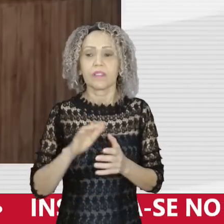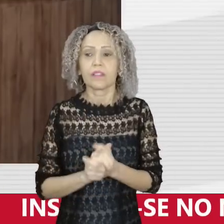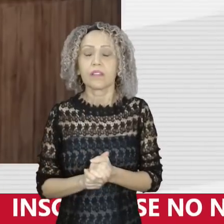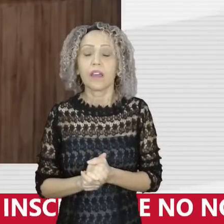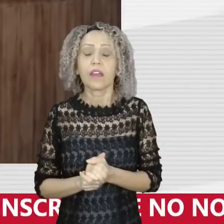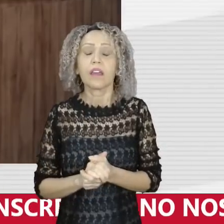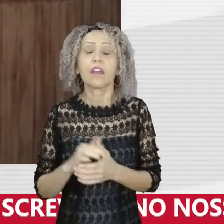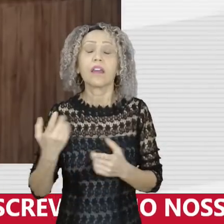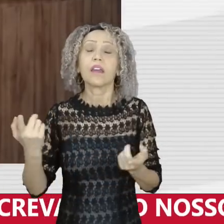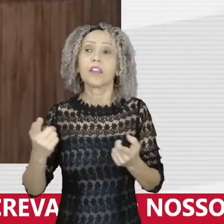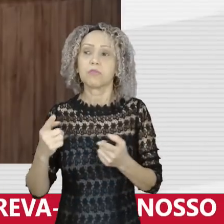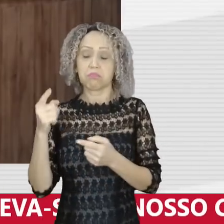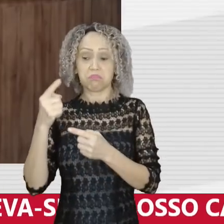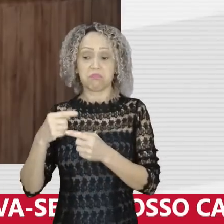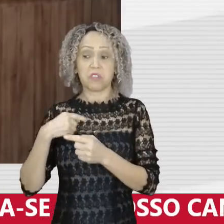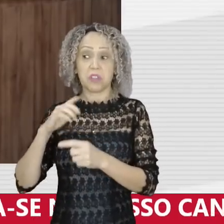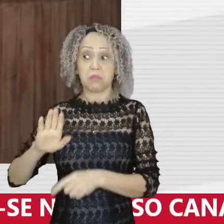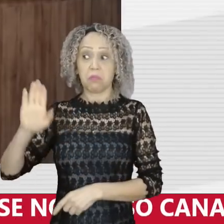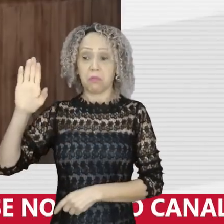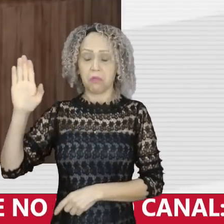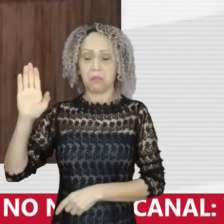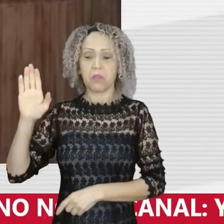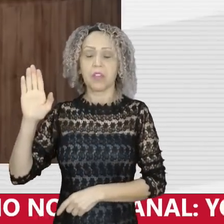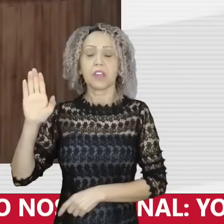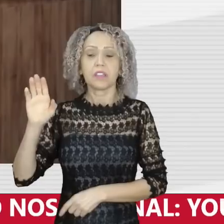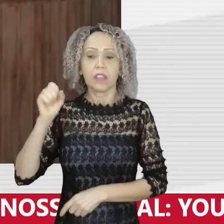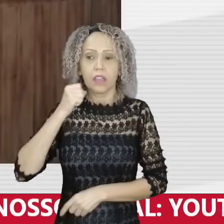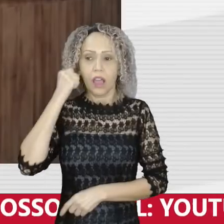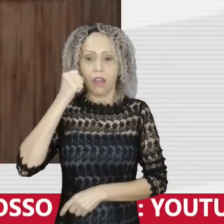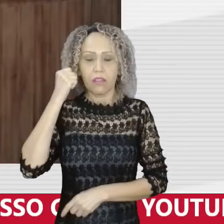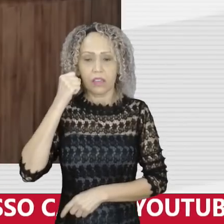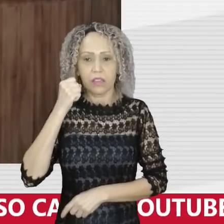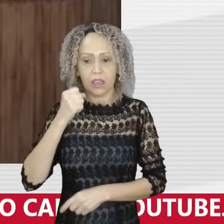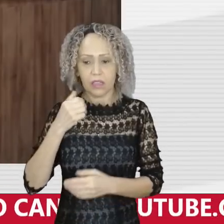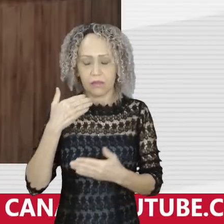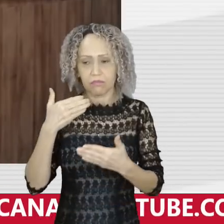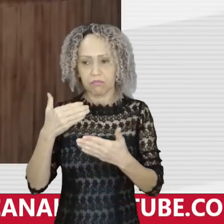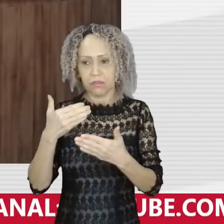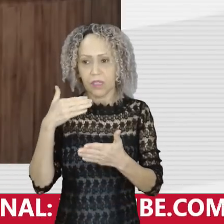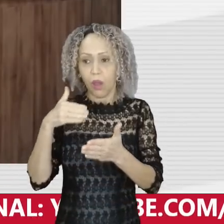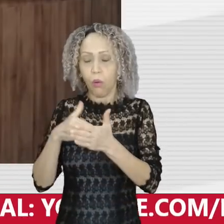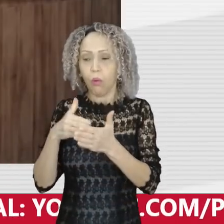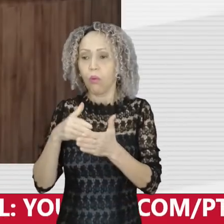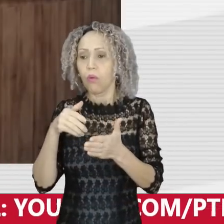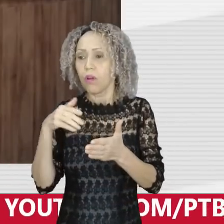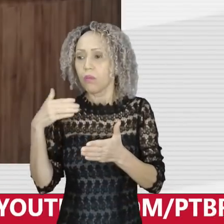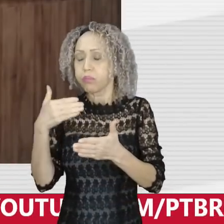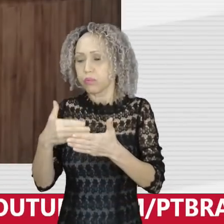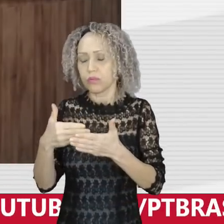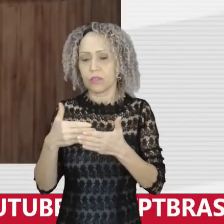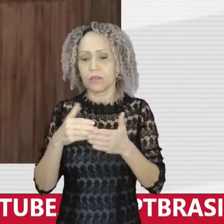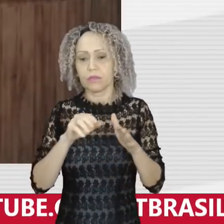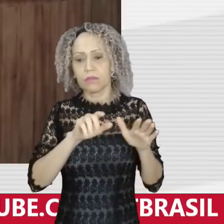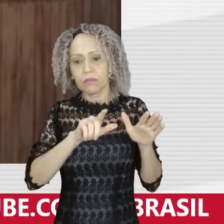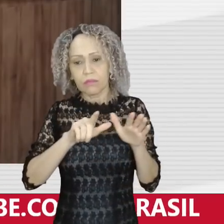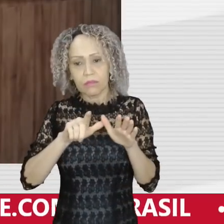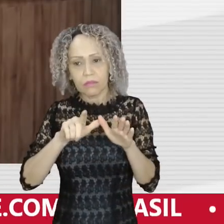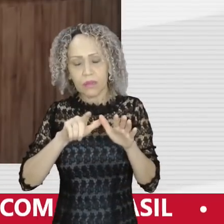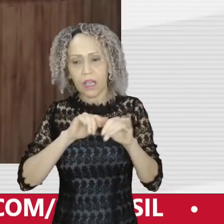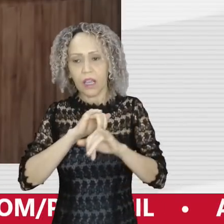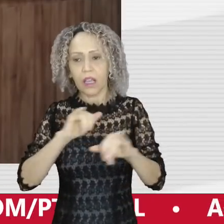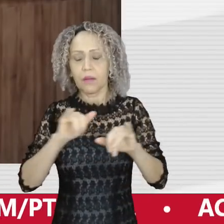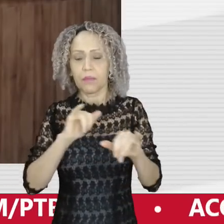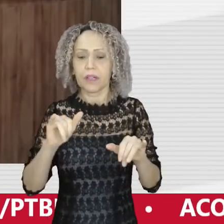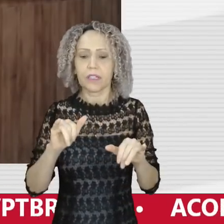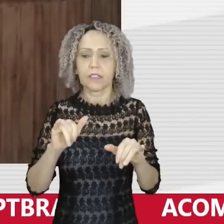e teve uma excelente votação de 22% dos votos e que, nesse momento, está empenhada às 24 horas